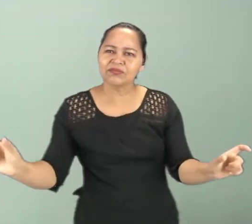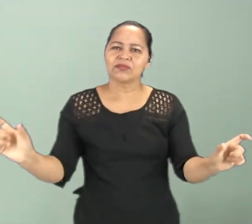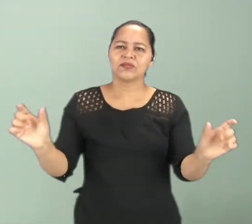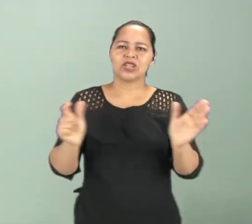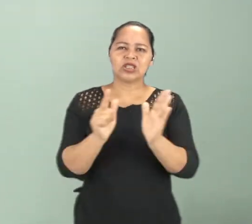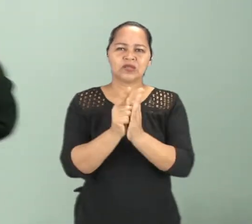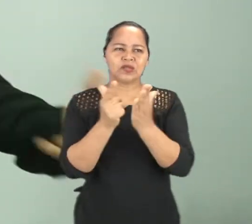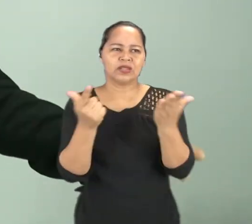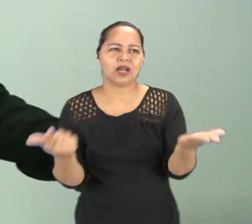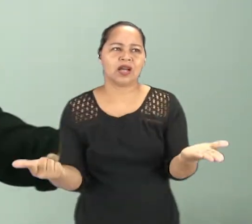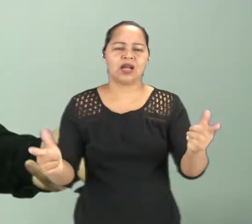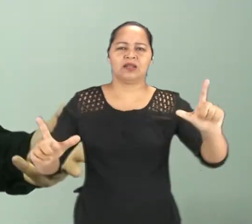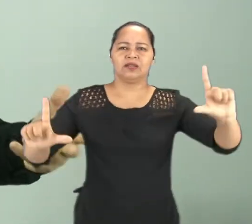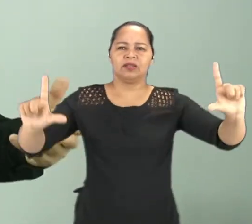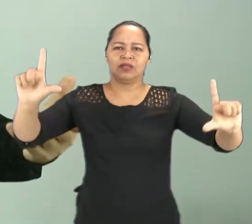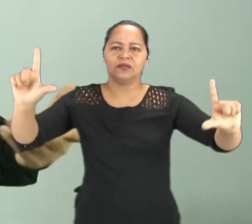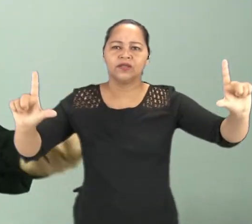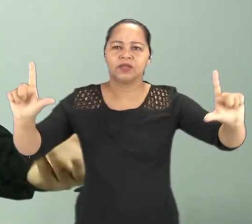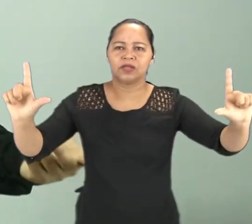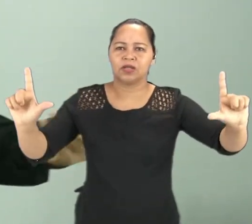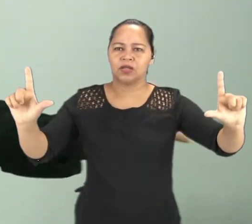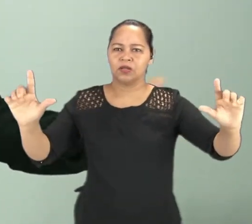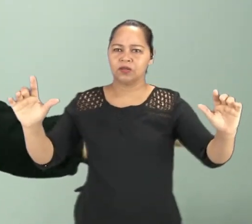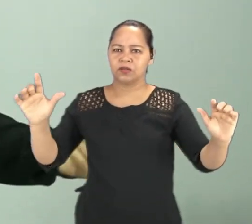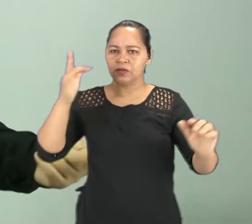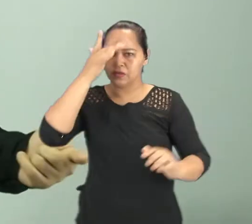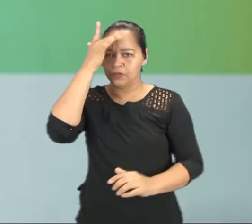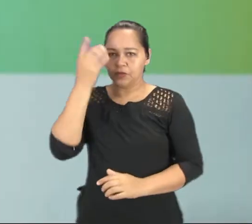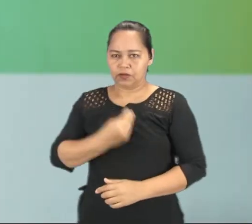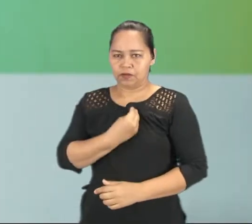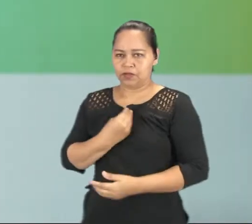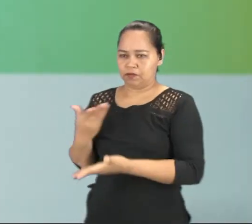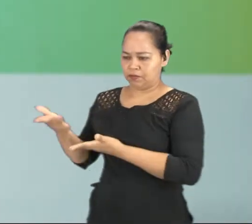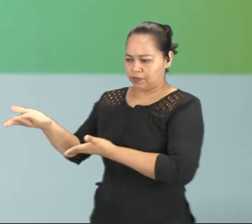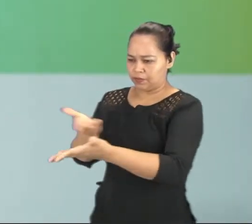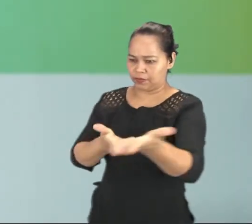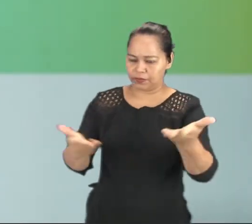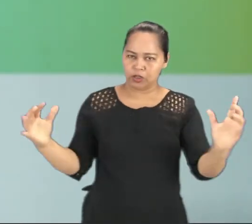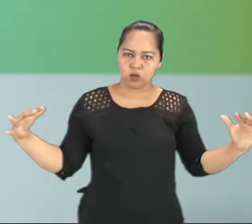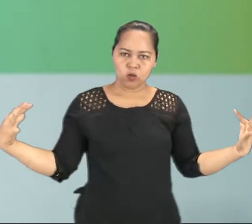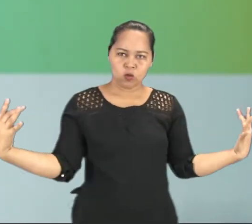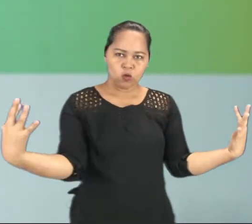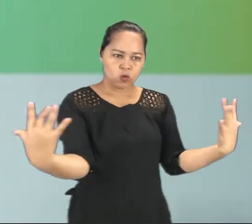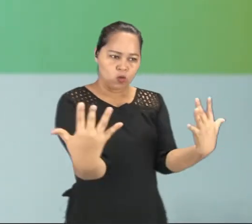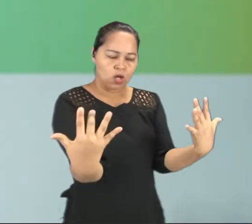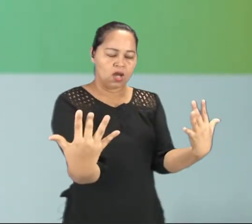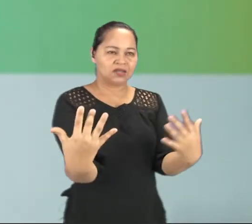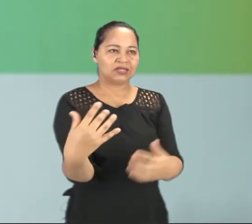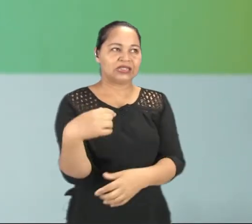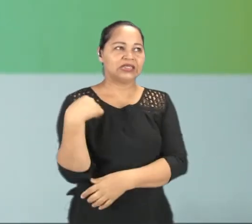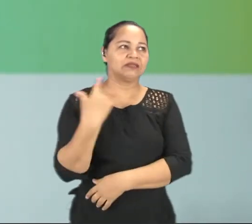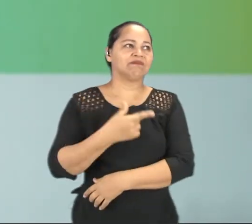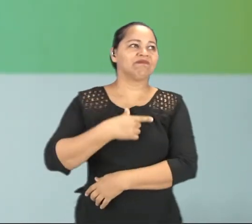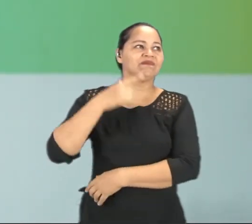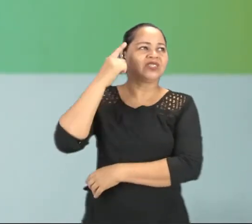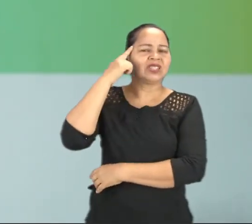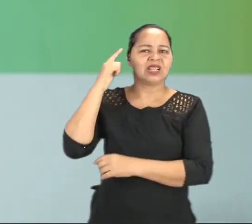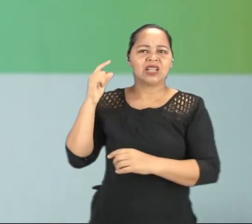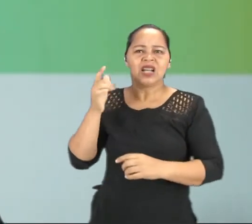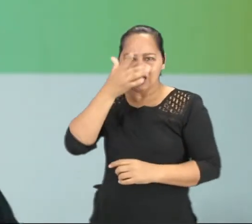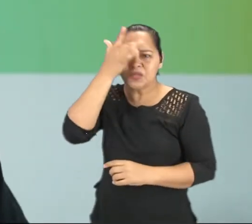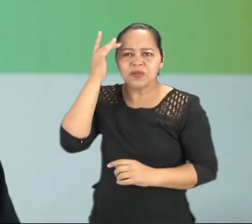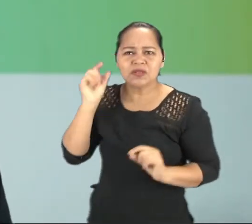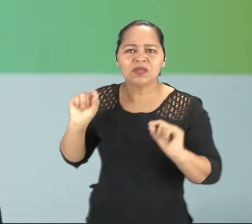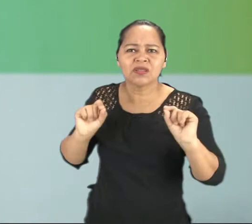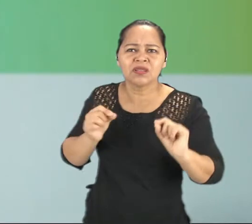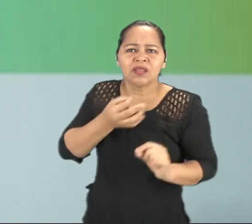pessoas que estão à sua volta, às vezes as pessoas que estão à sua volta, nós conseguimos entender que as pessoas valorizam mais aquelas